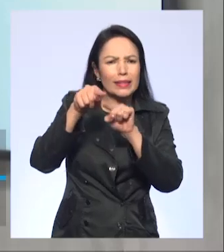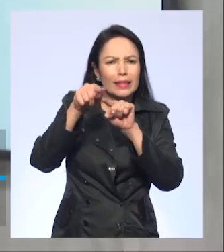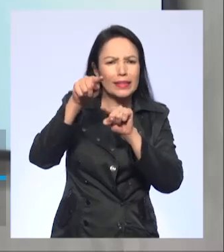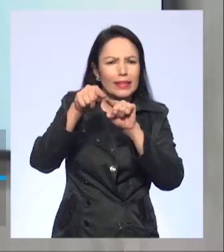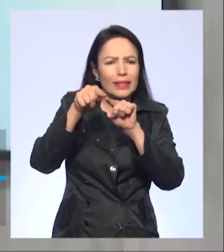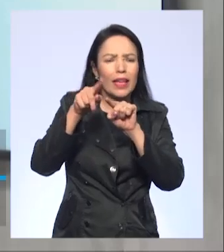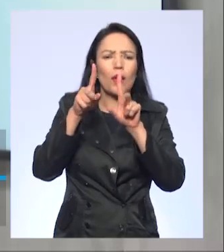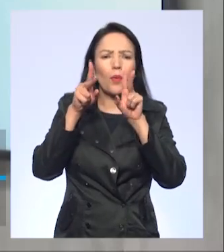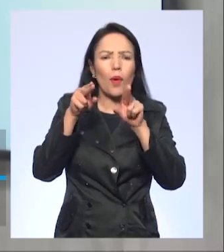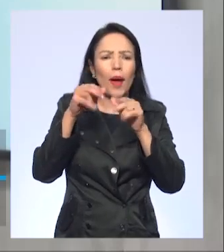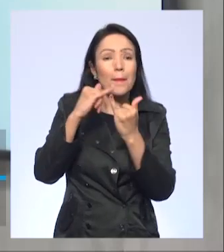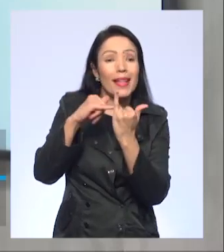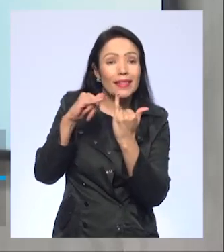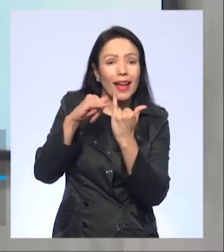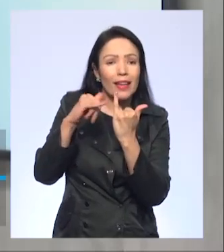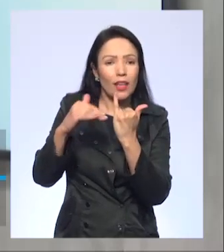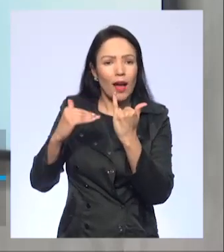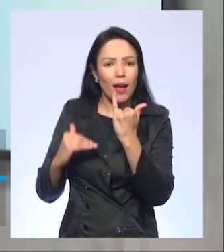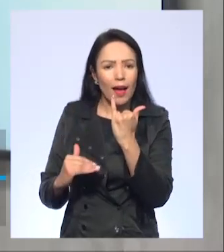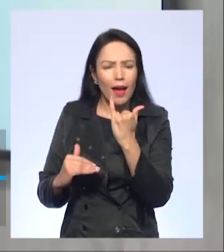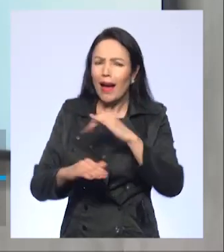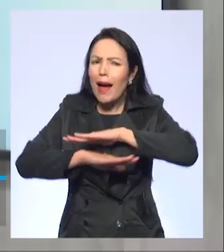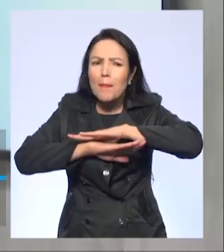segmento de baixo, acabou.